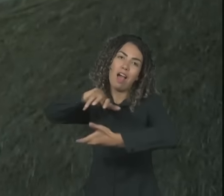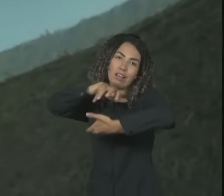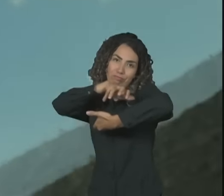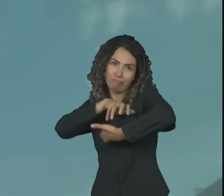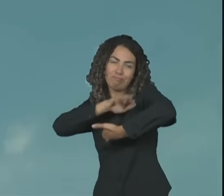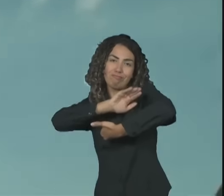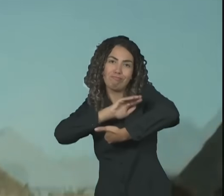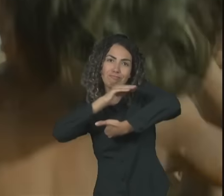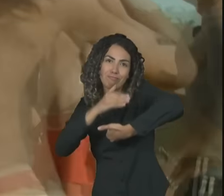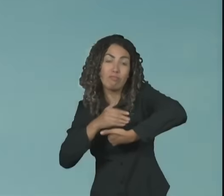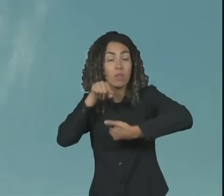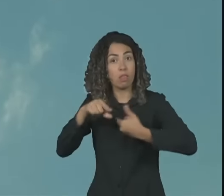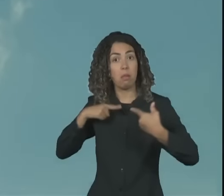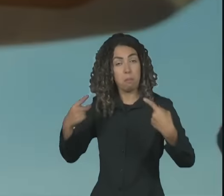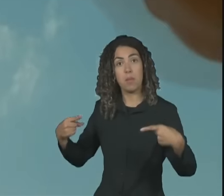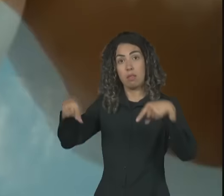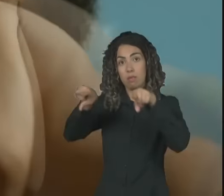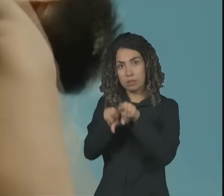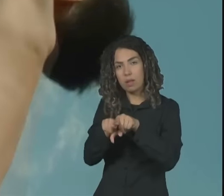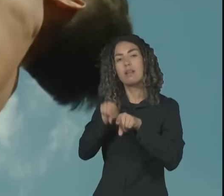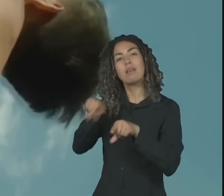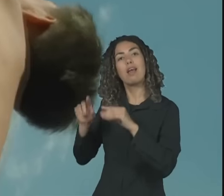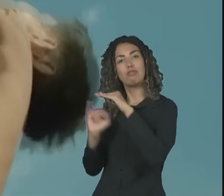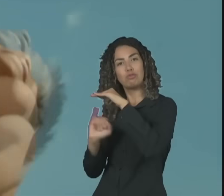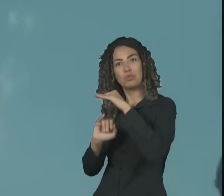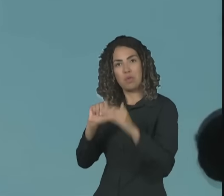projeto Território do Brincar com o Instituto